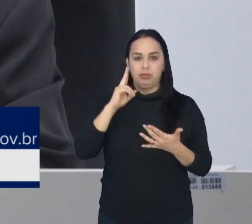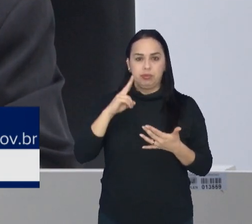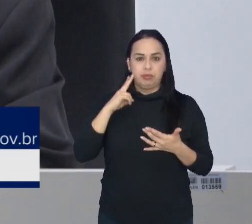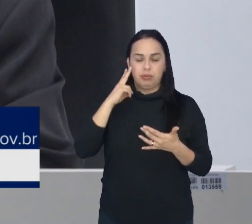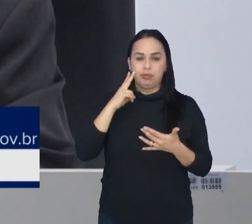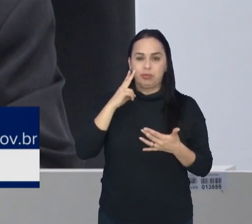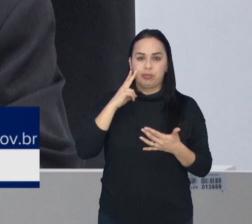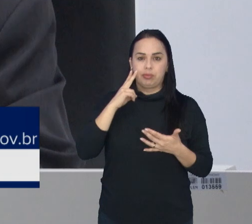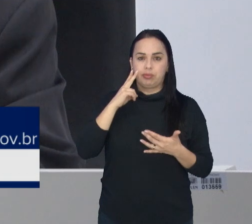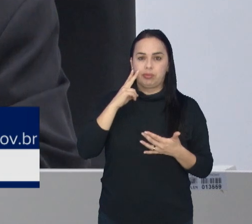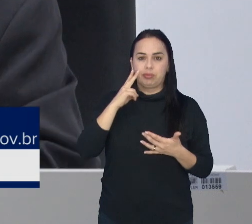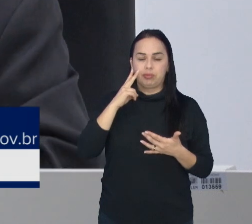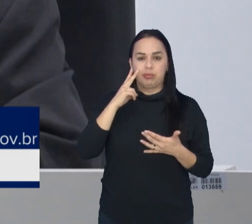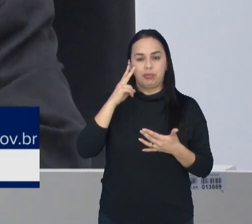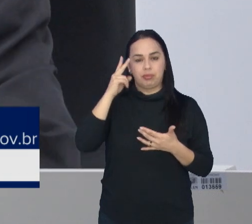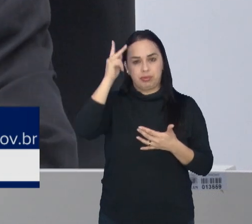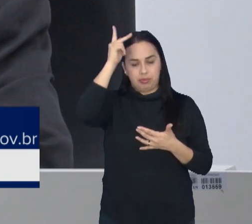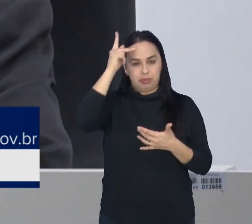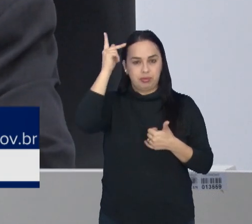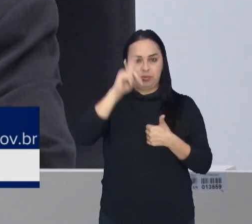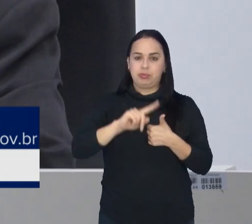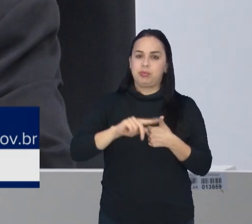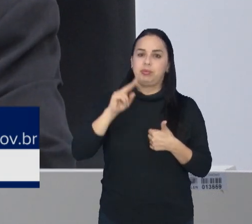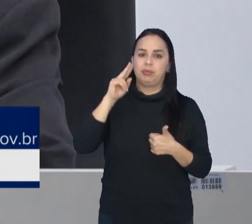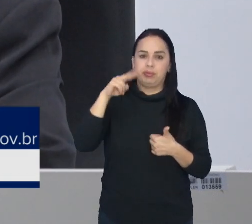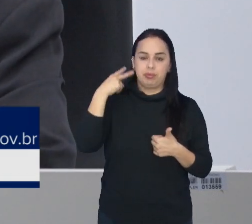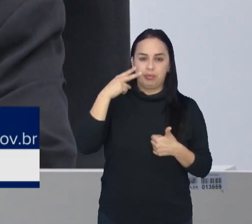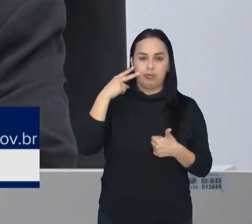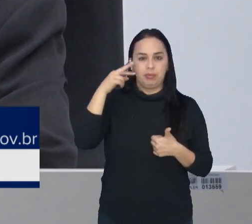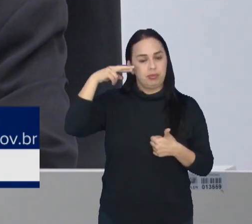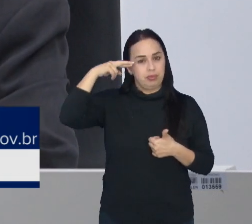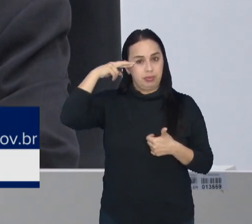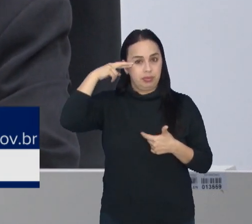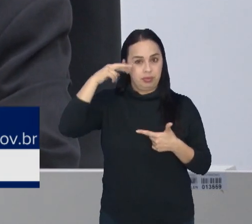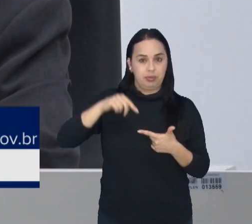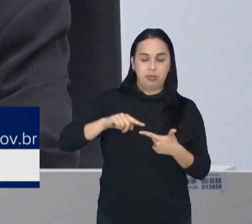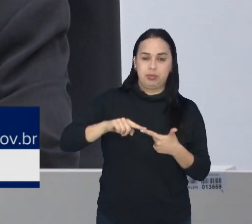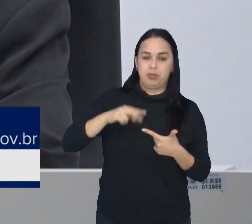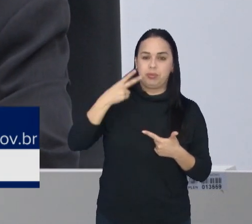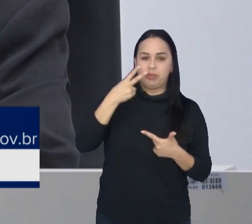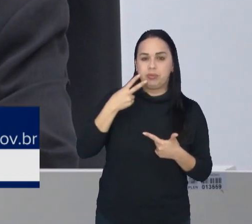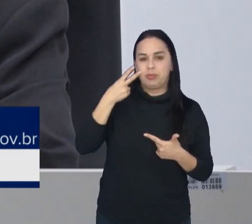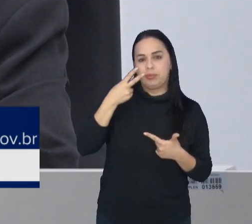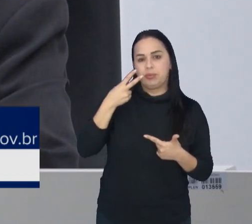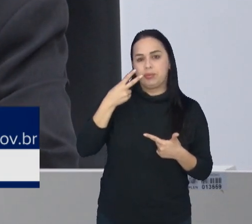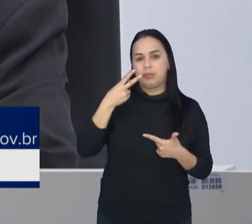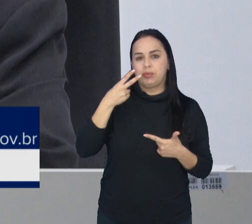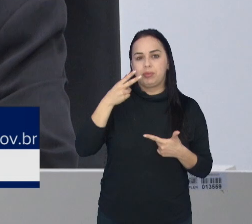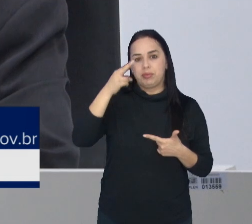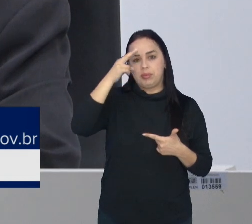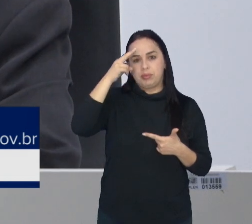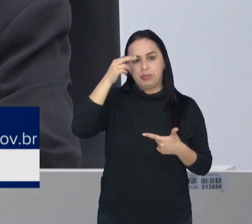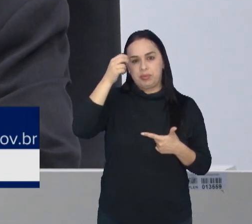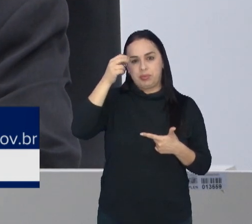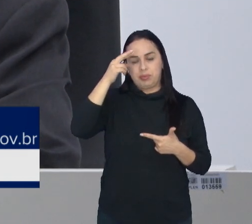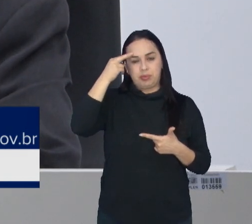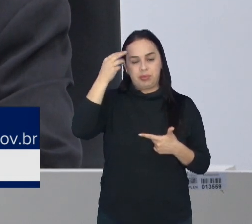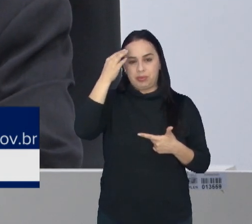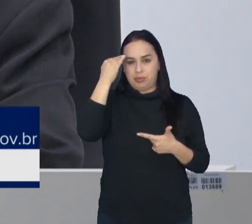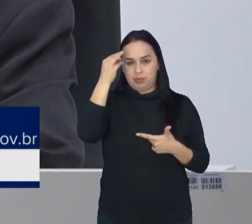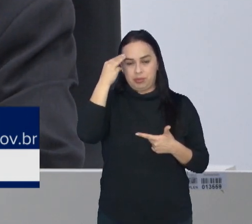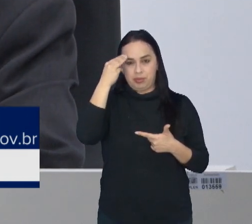vereador Fernando Petiti, vereador Rogério Dacacem, vereador Marcelo Garcia e